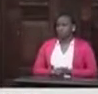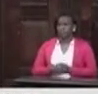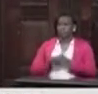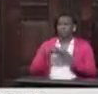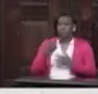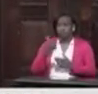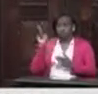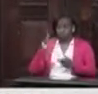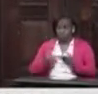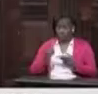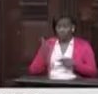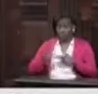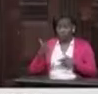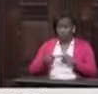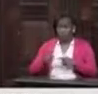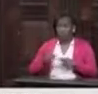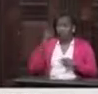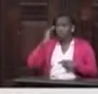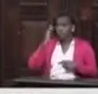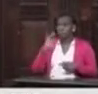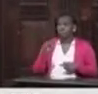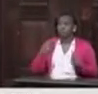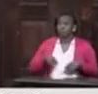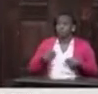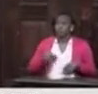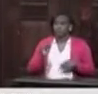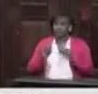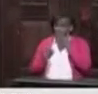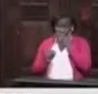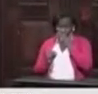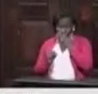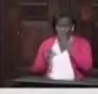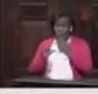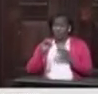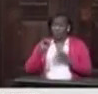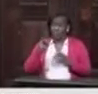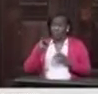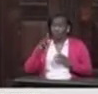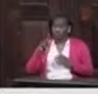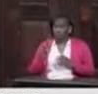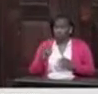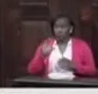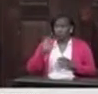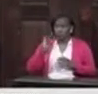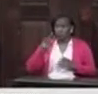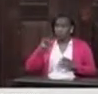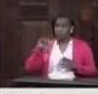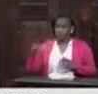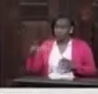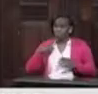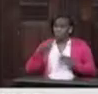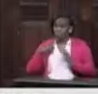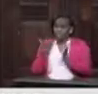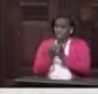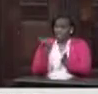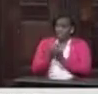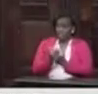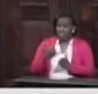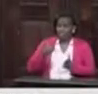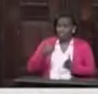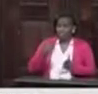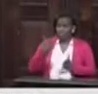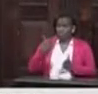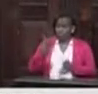outra questão que não se faz entender é se o Código Civil estende até aos maiores de